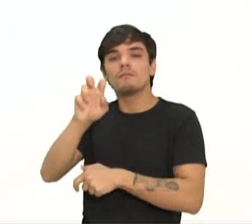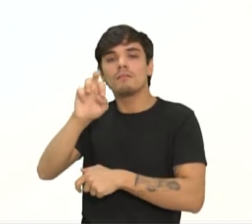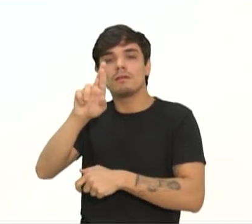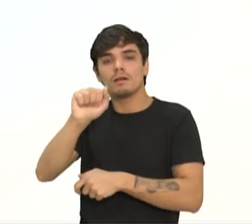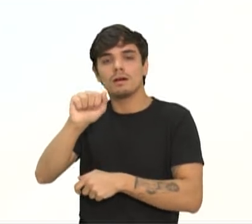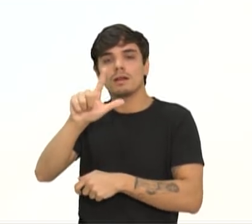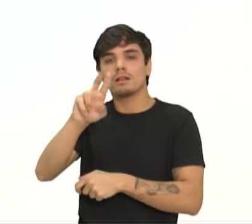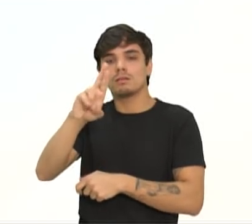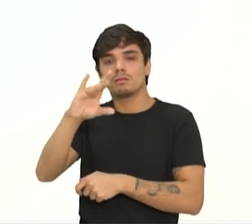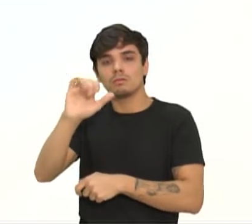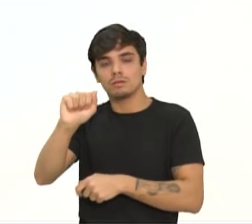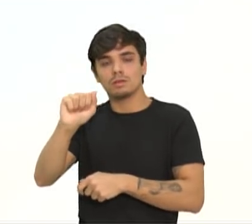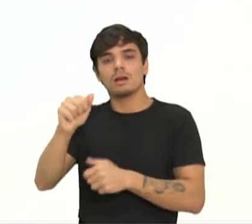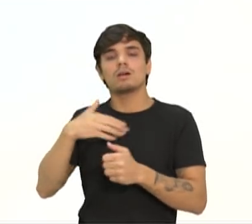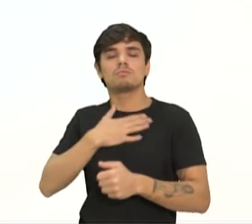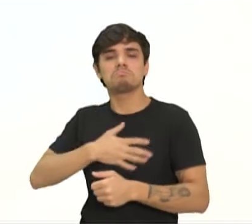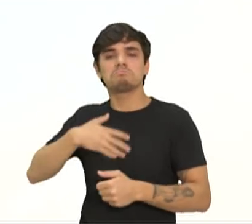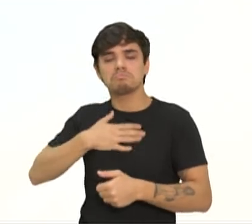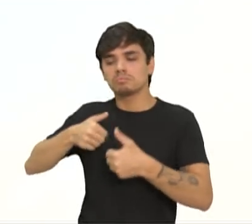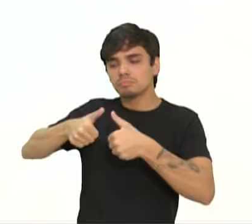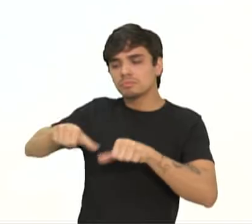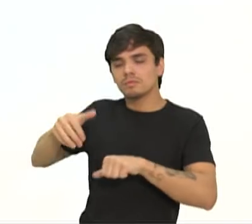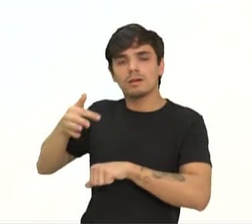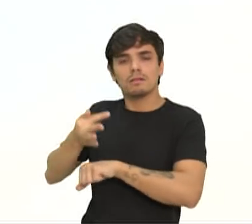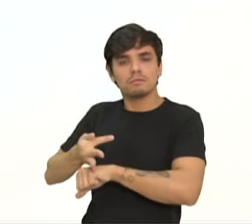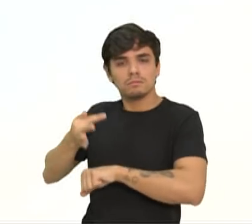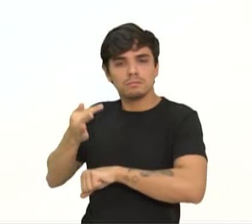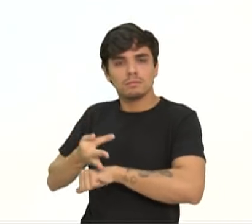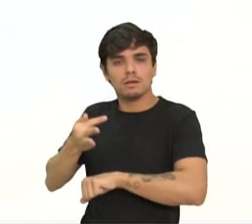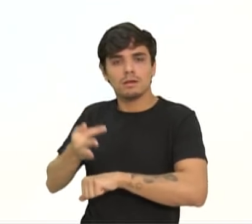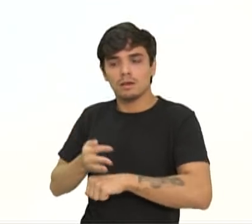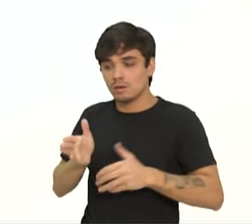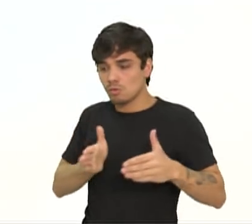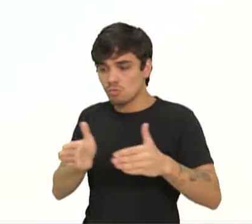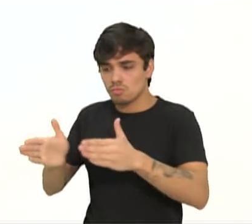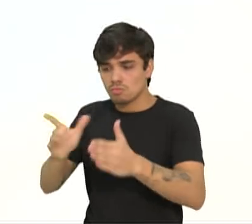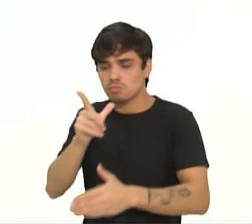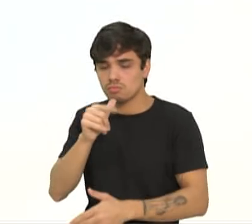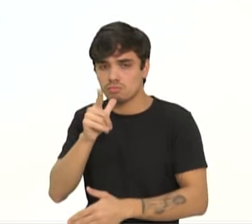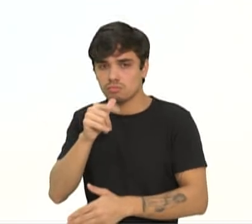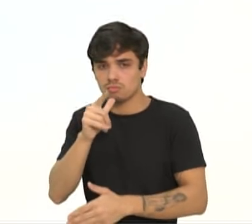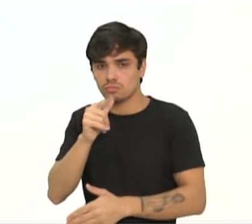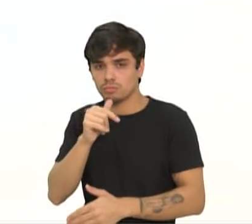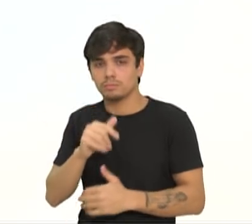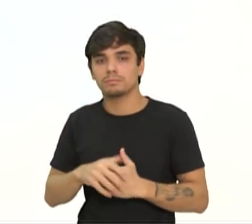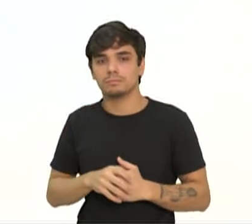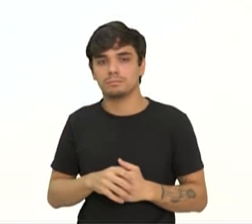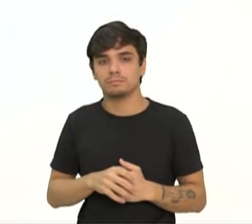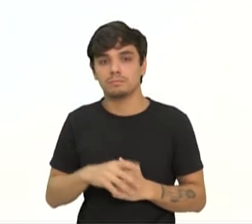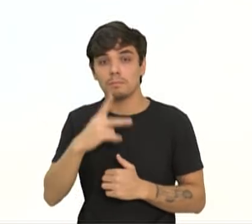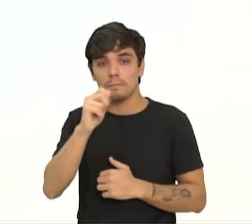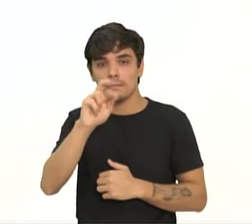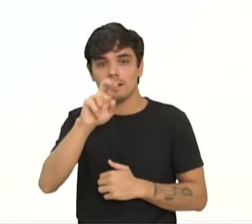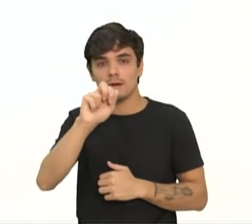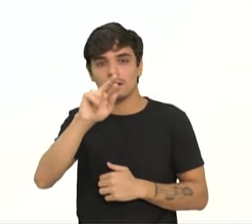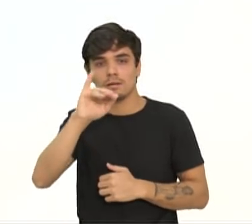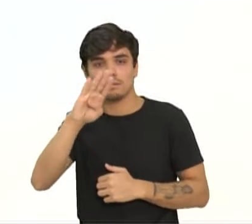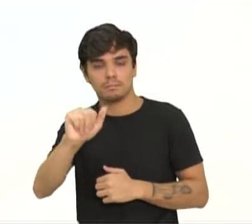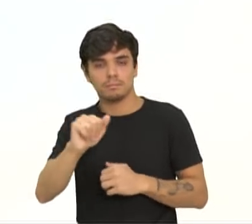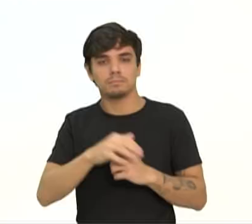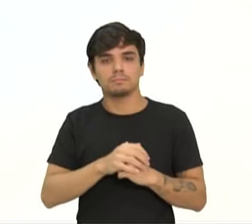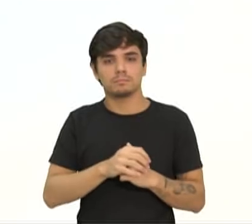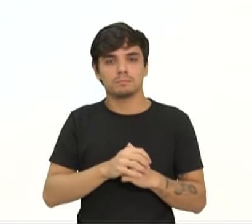gostavam de passar as férias, corre o rio Paraíba. Separe as sílabas das